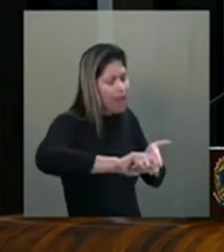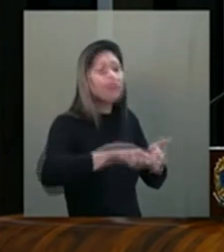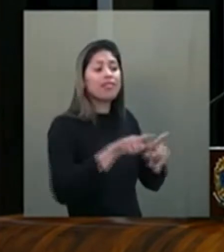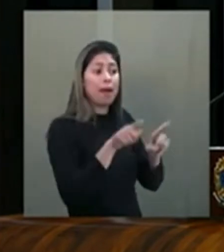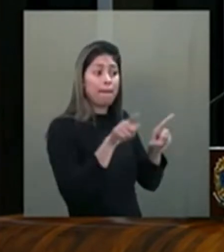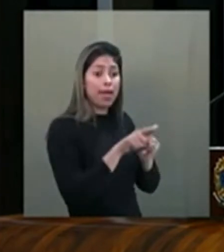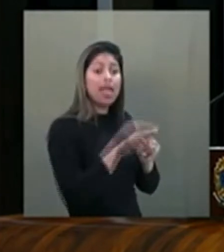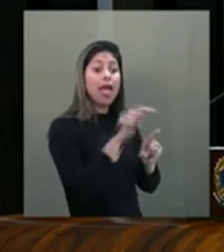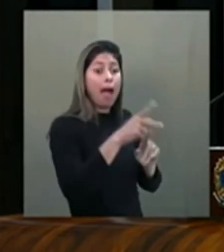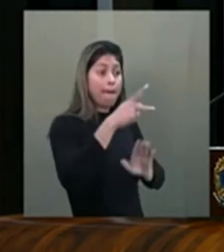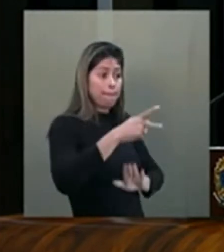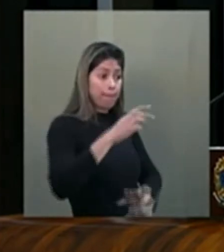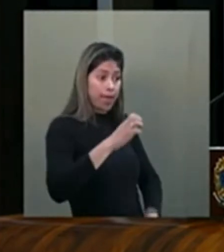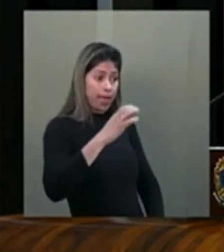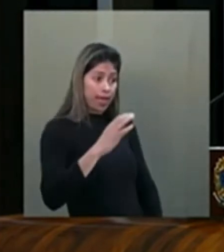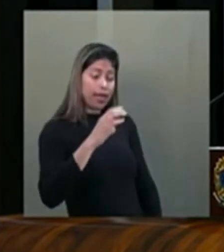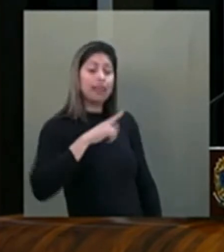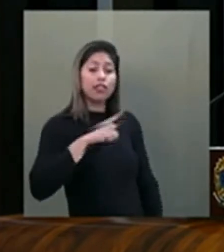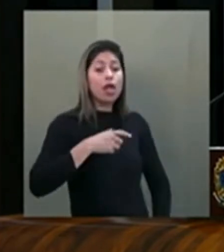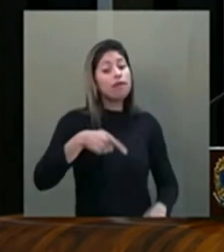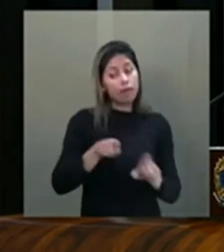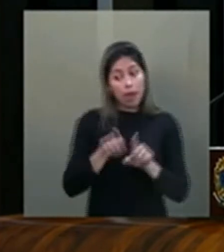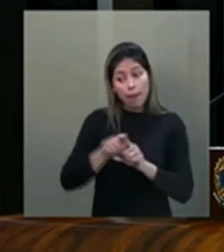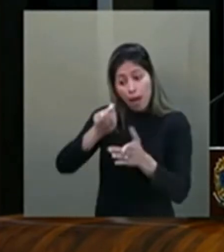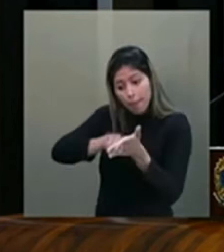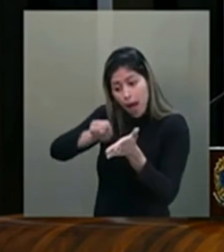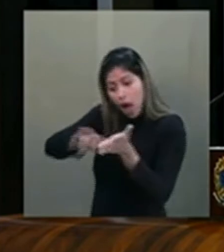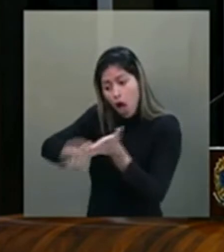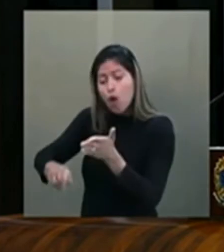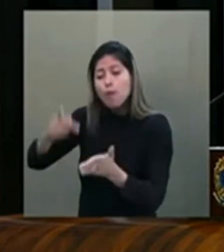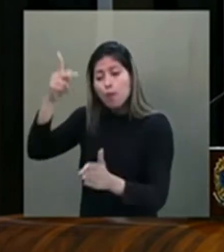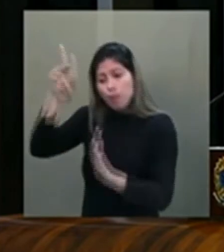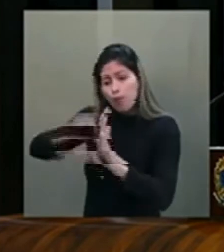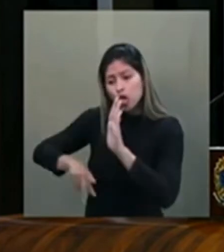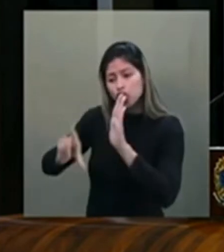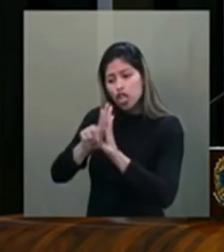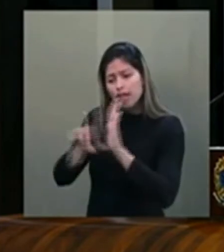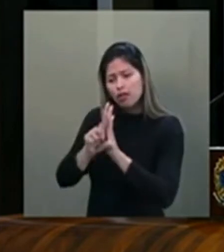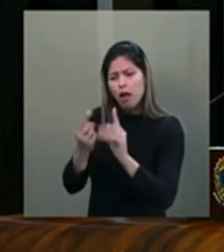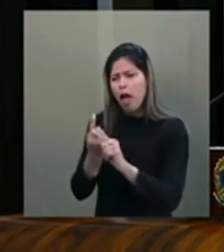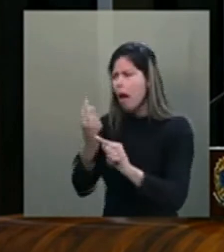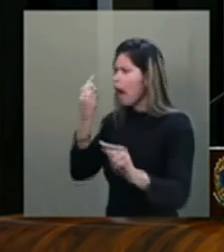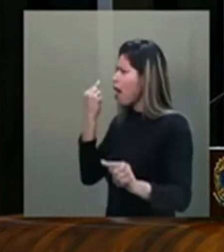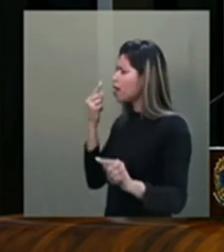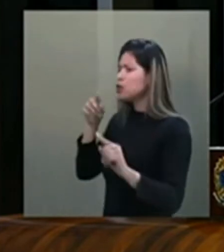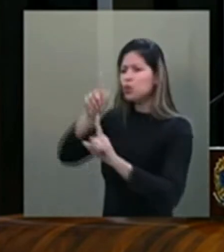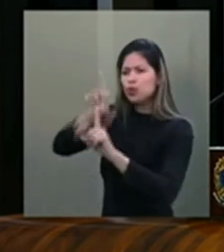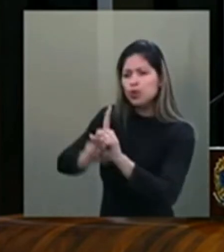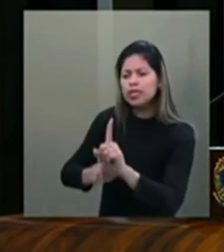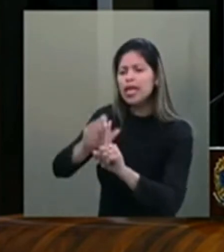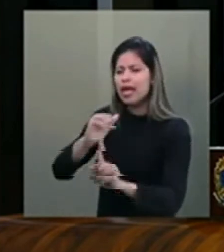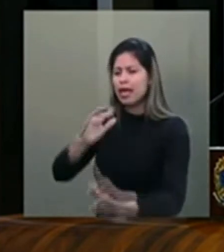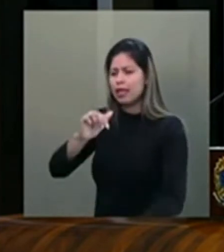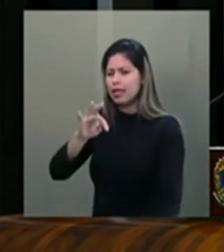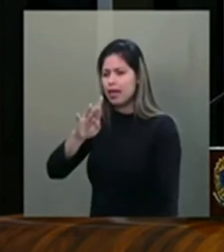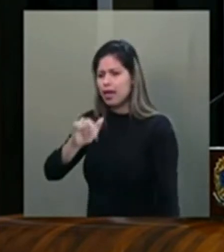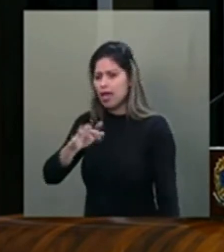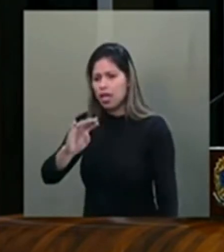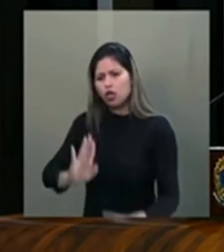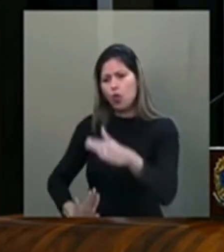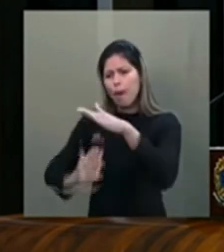municípios e estados tenham as condições orçamentárias para o pagamento desses valorosos profissionais